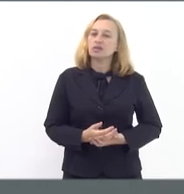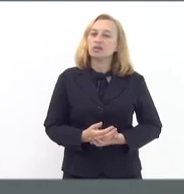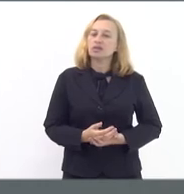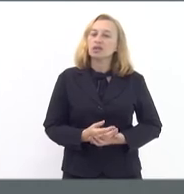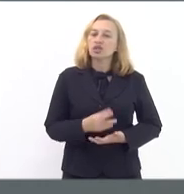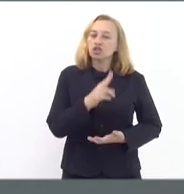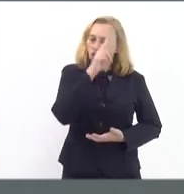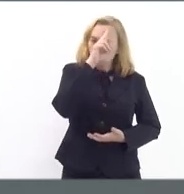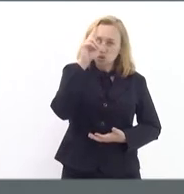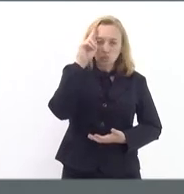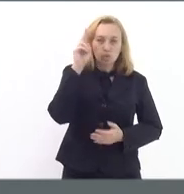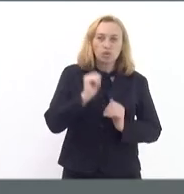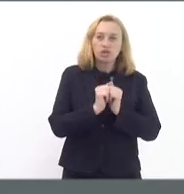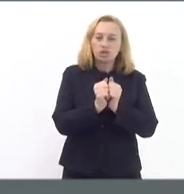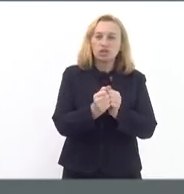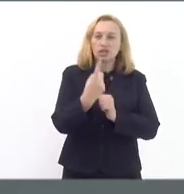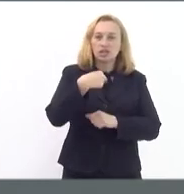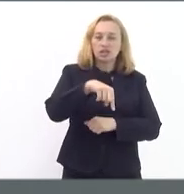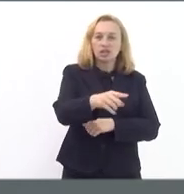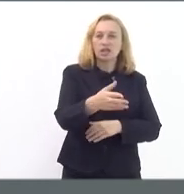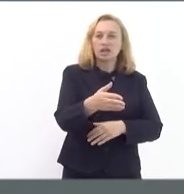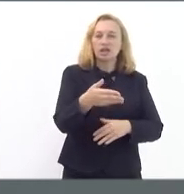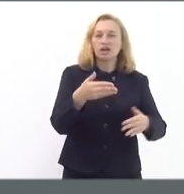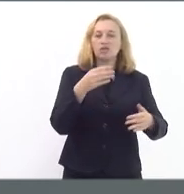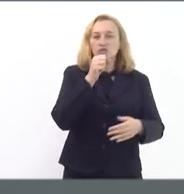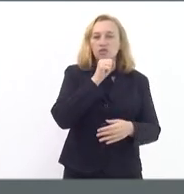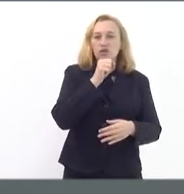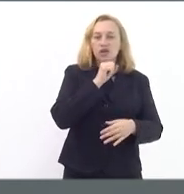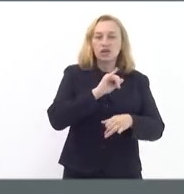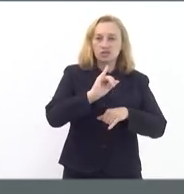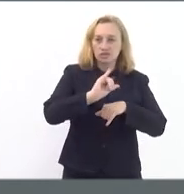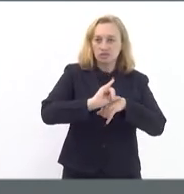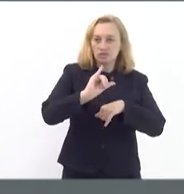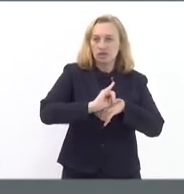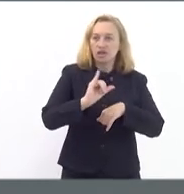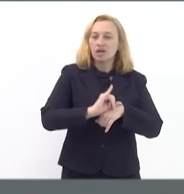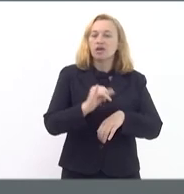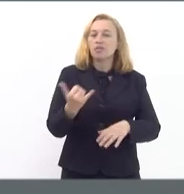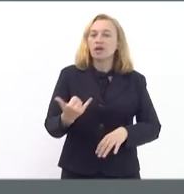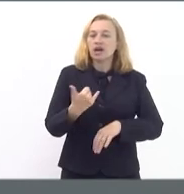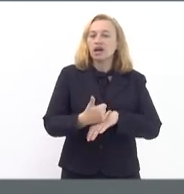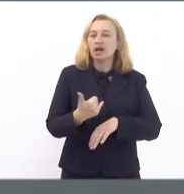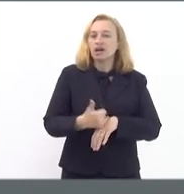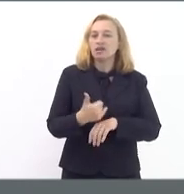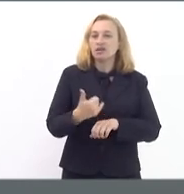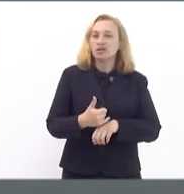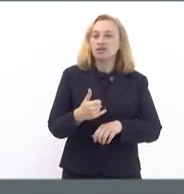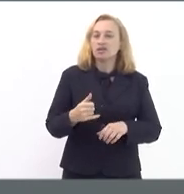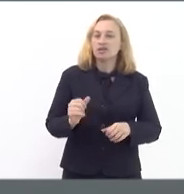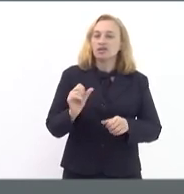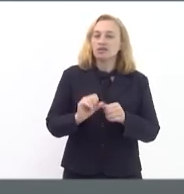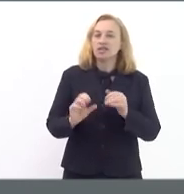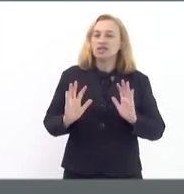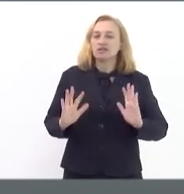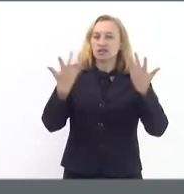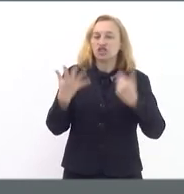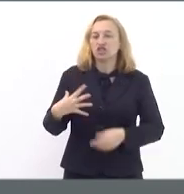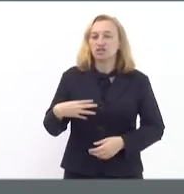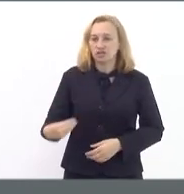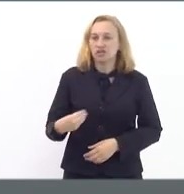Uber para vender no ferro velho e para fazer o aniversário da filha então tá muito além do